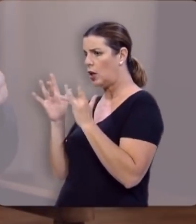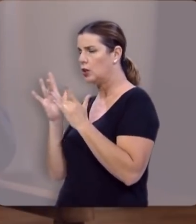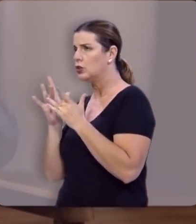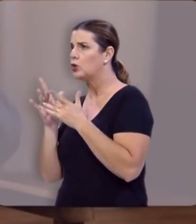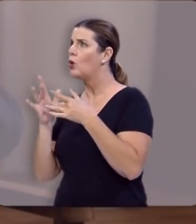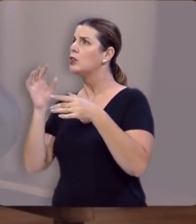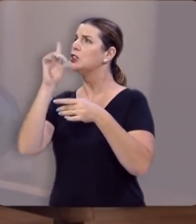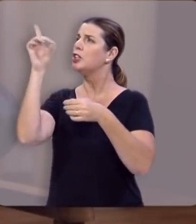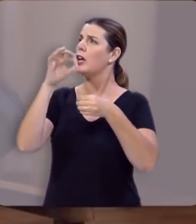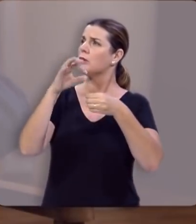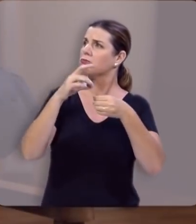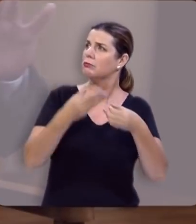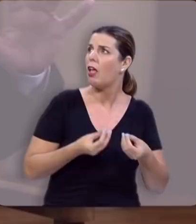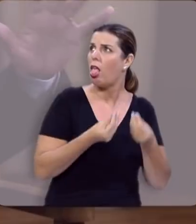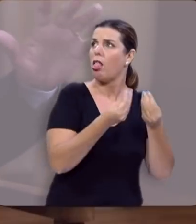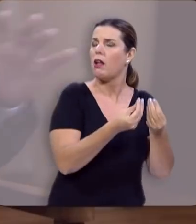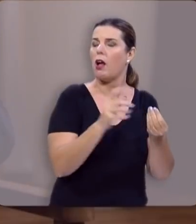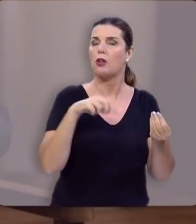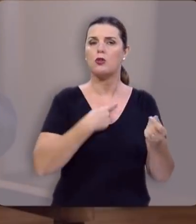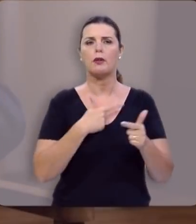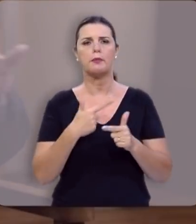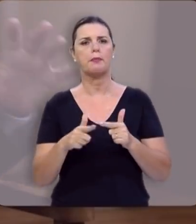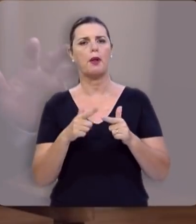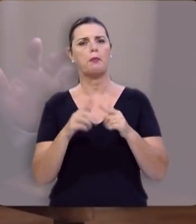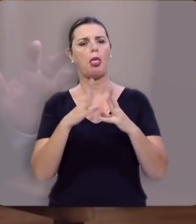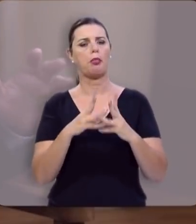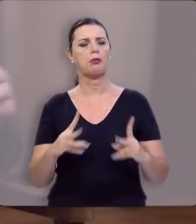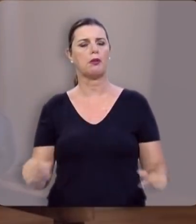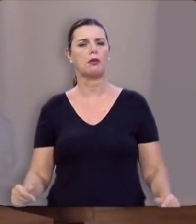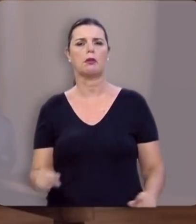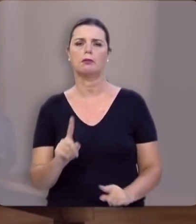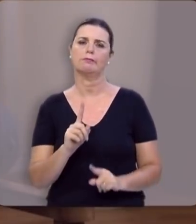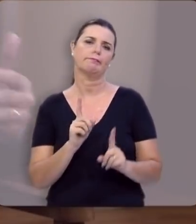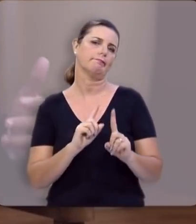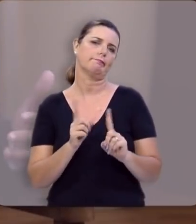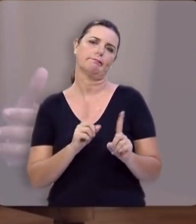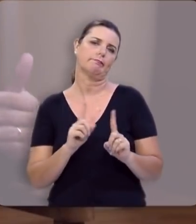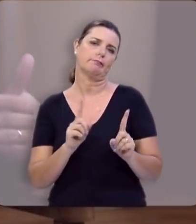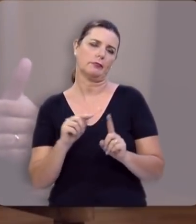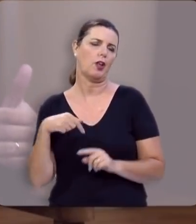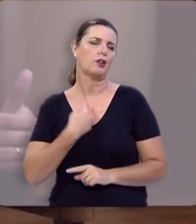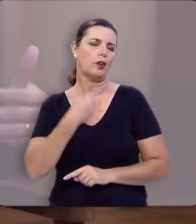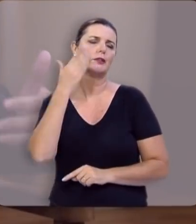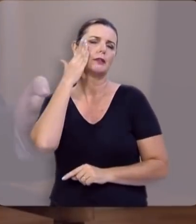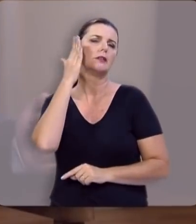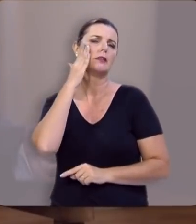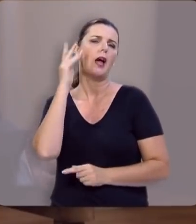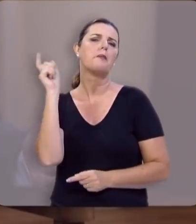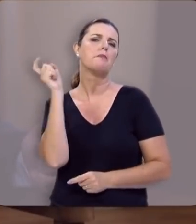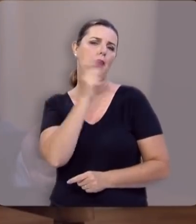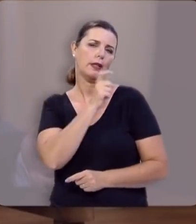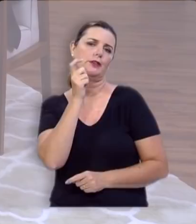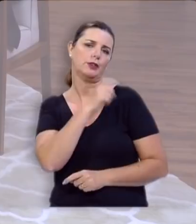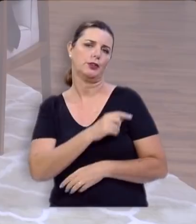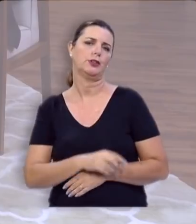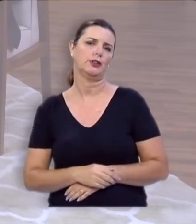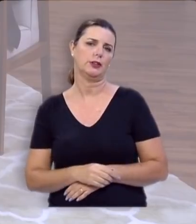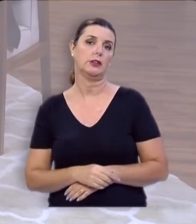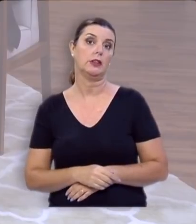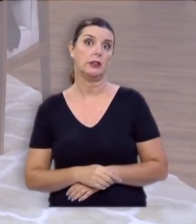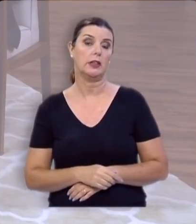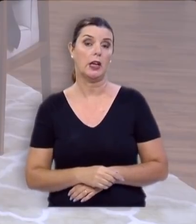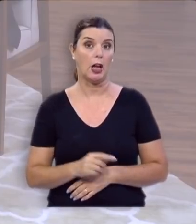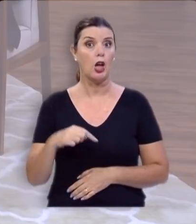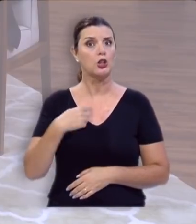financeiramente com ela, os nossos problemas serão extirpados, né? E nós sabemos que isso é uma grande mentira.